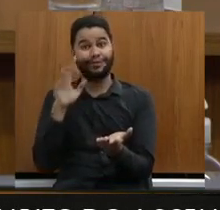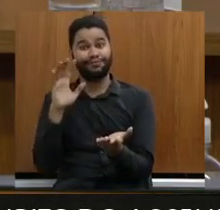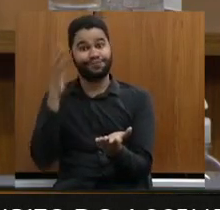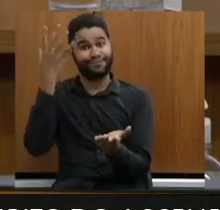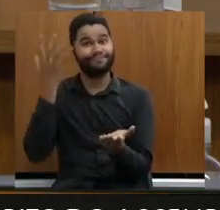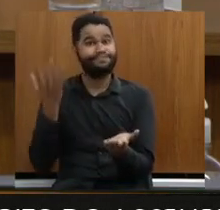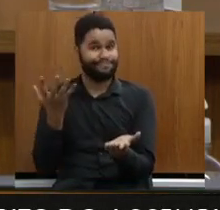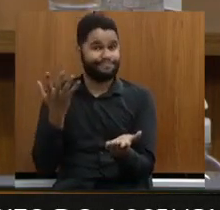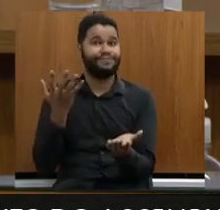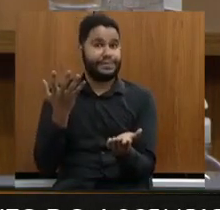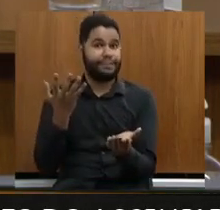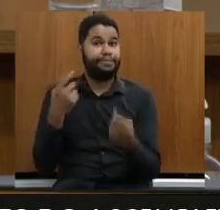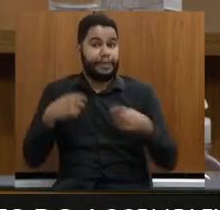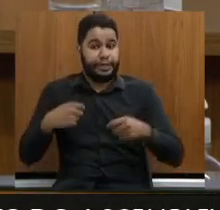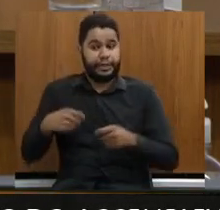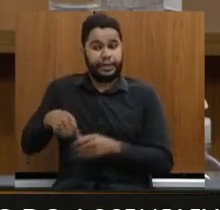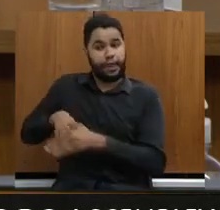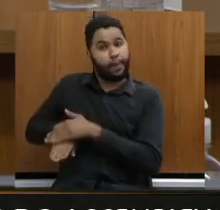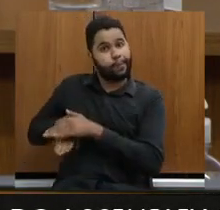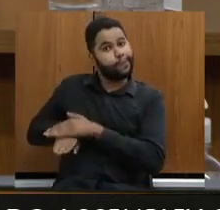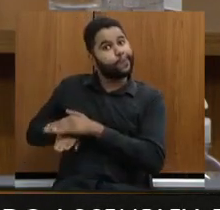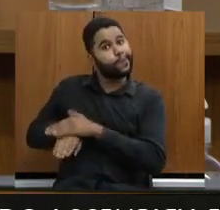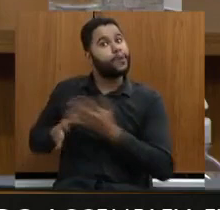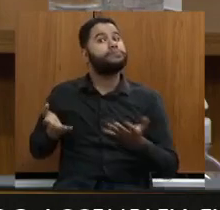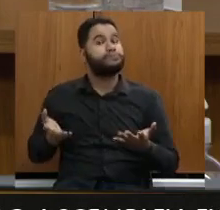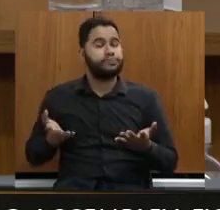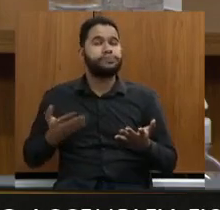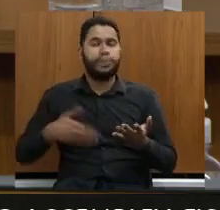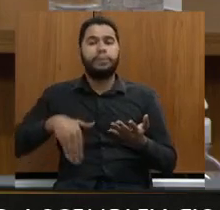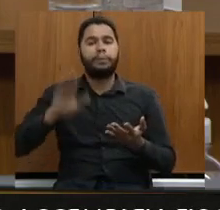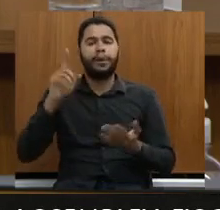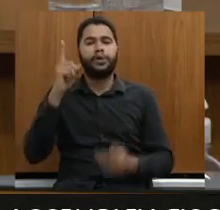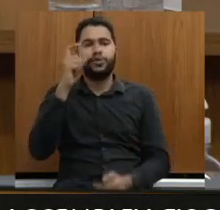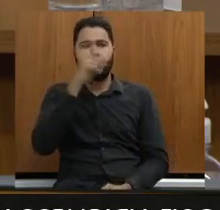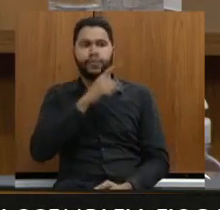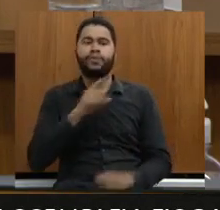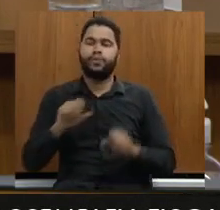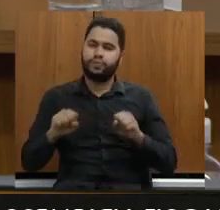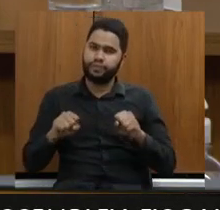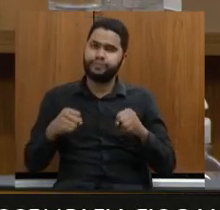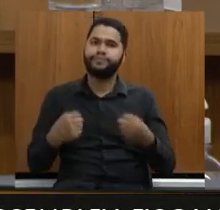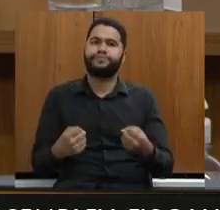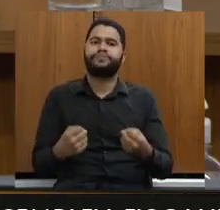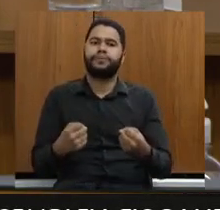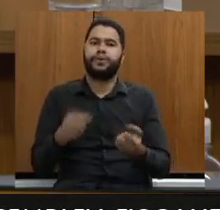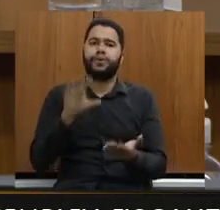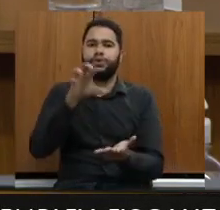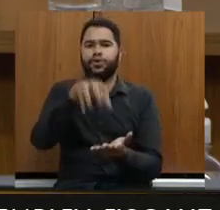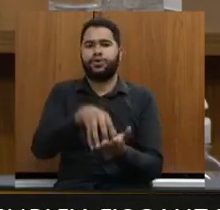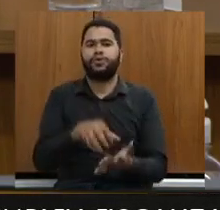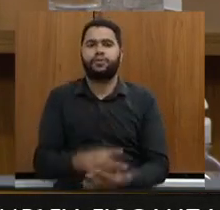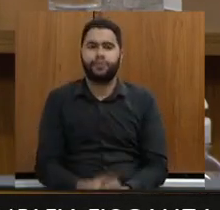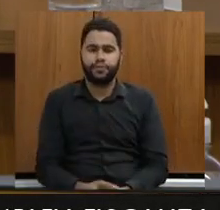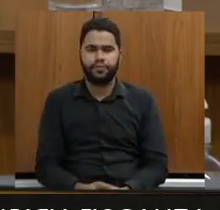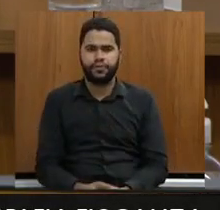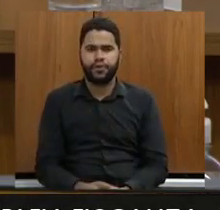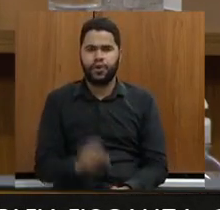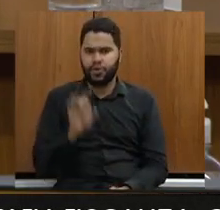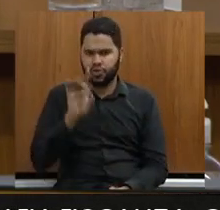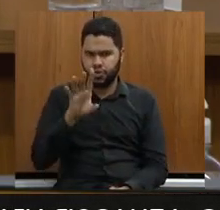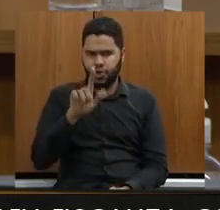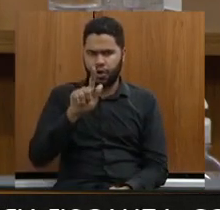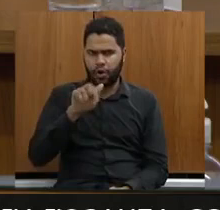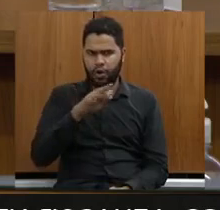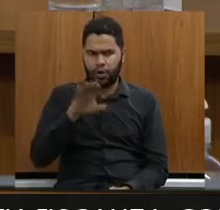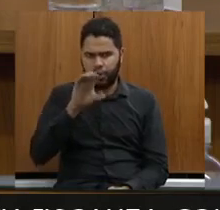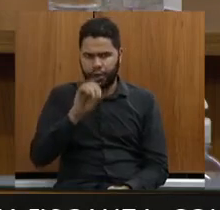muito caixa que não acontece um compositor buraco mais dificuldade que a gente vai enfrentar aí no setor e não só